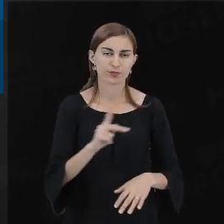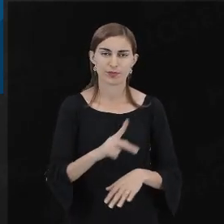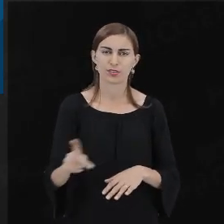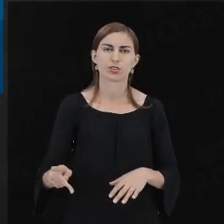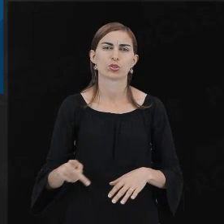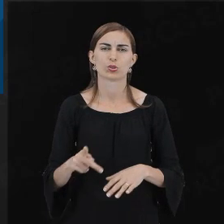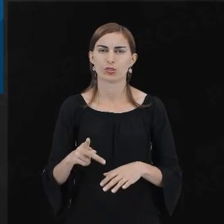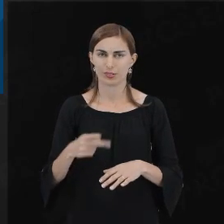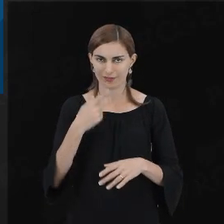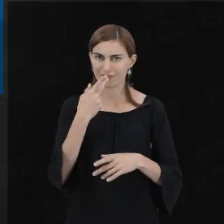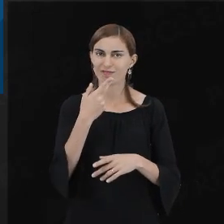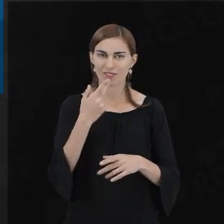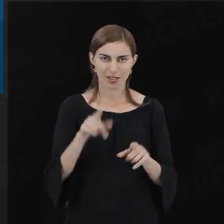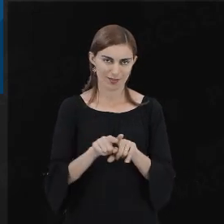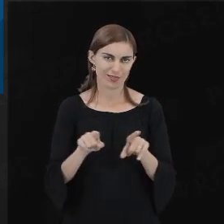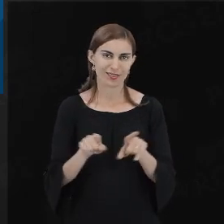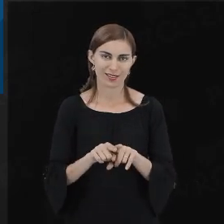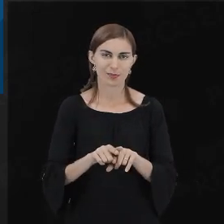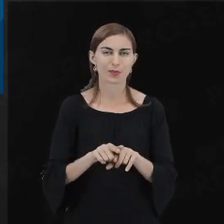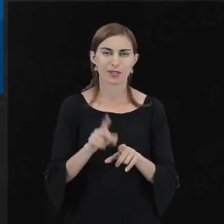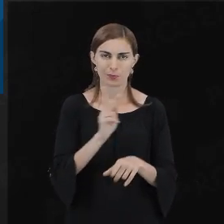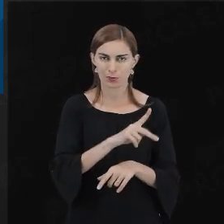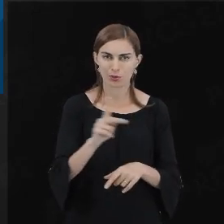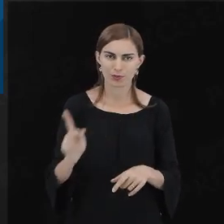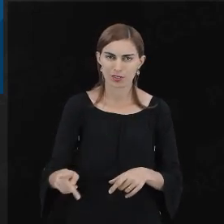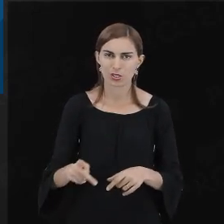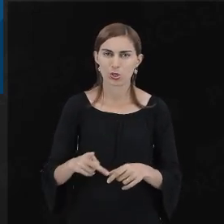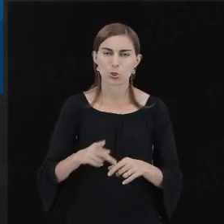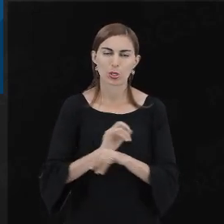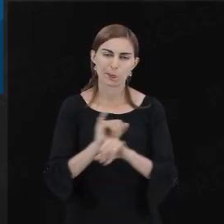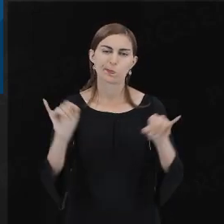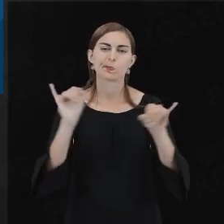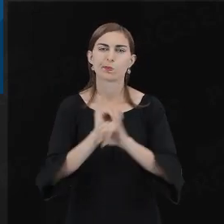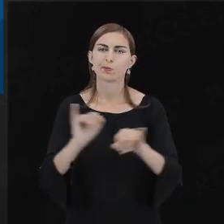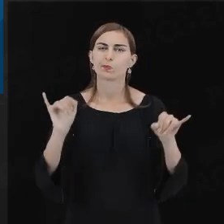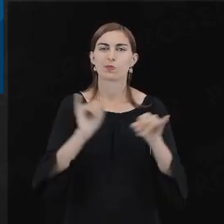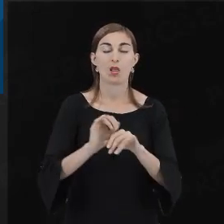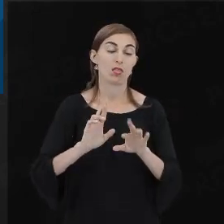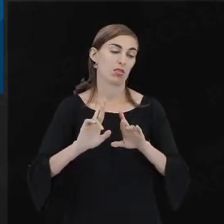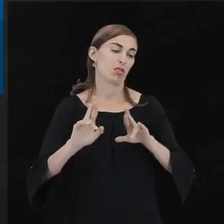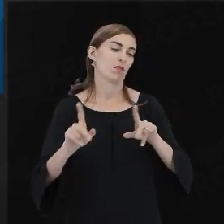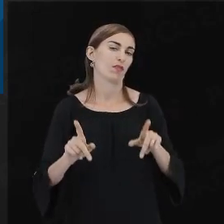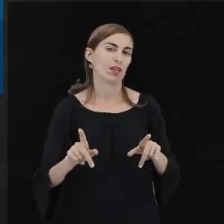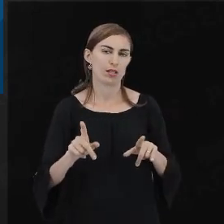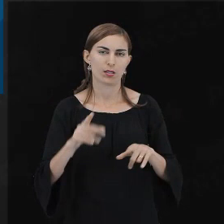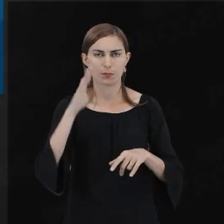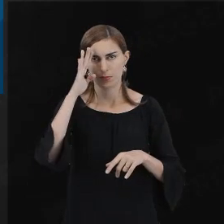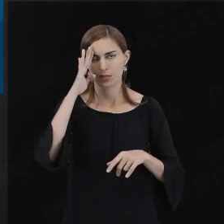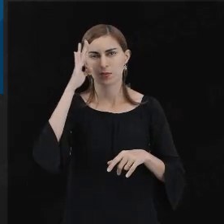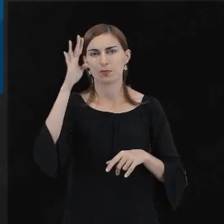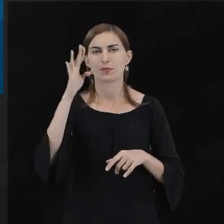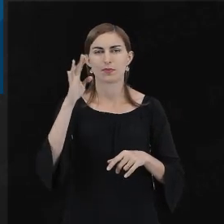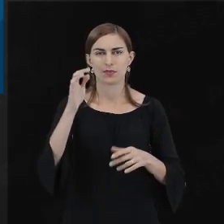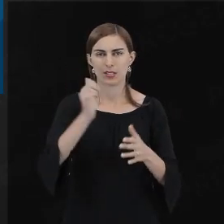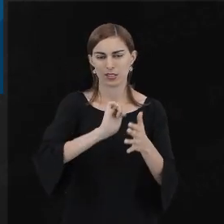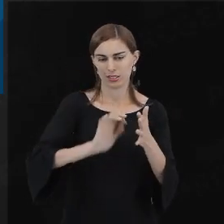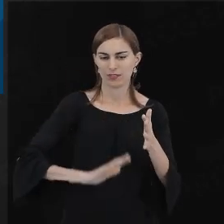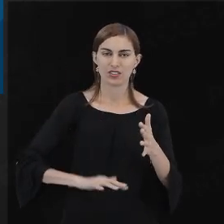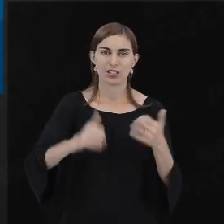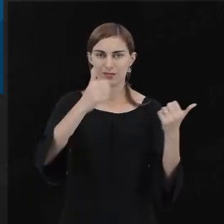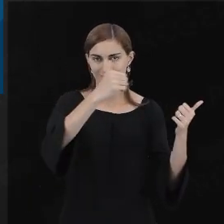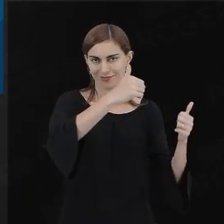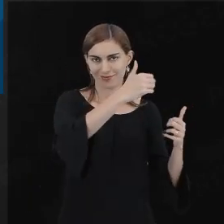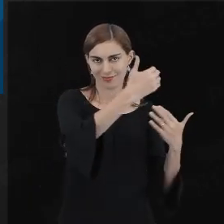os professores, essa é uma fala também do estudante, diz os professores pregam e é diferente, principalmente na didática com